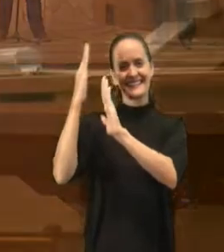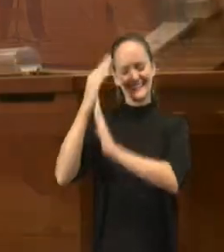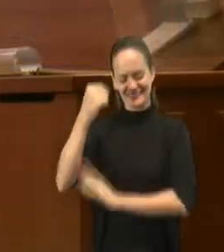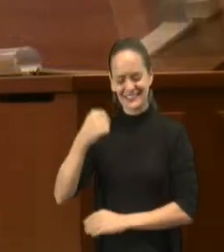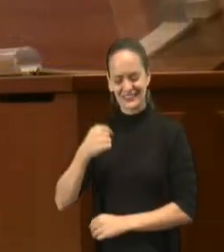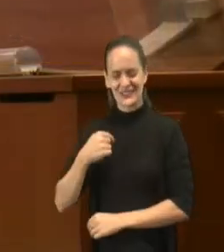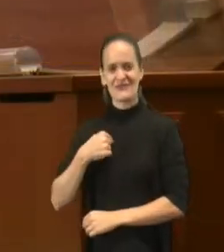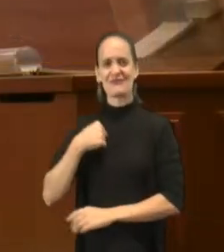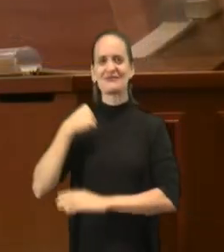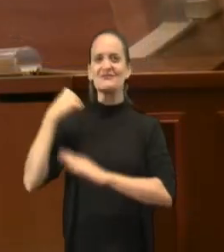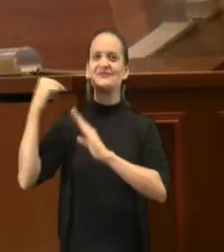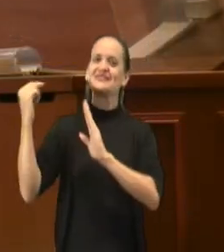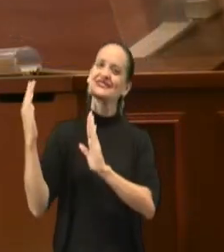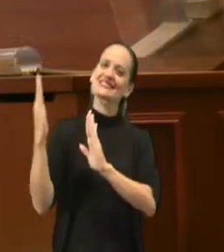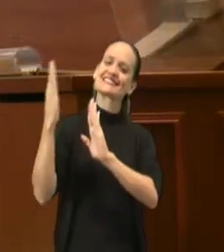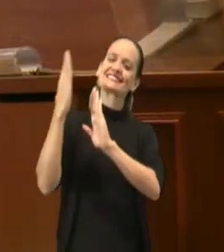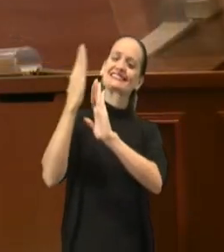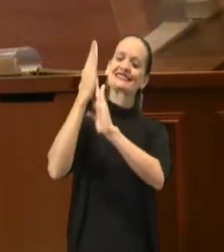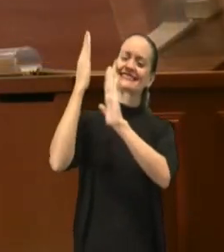louvarei,